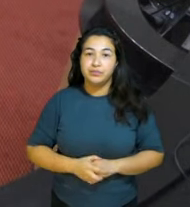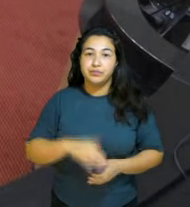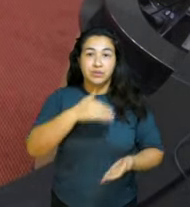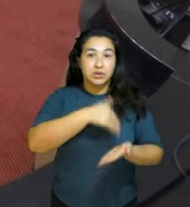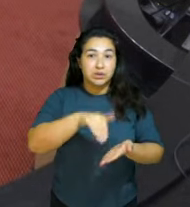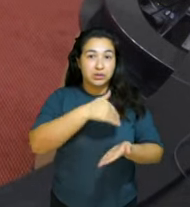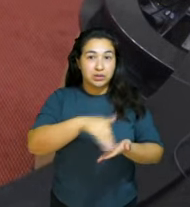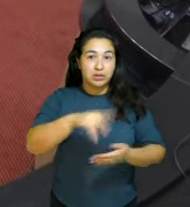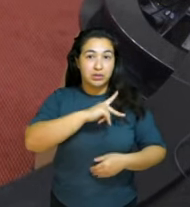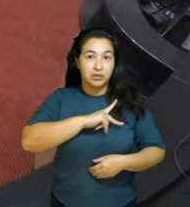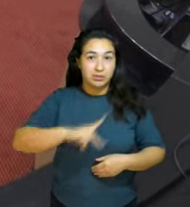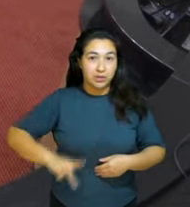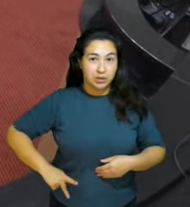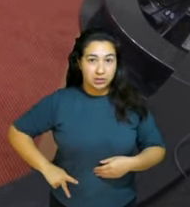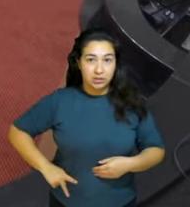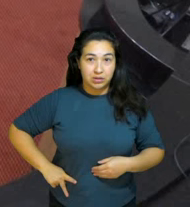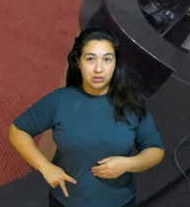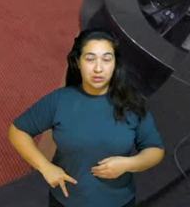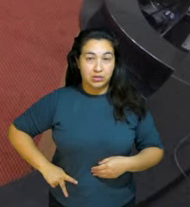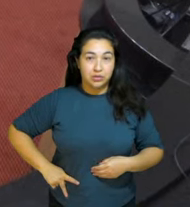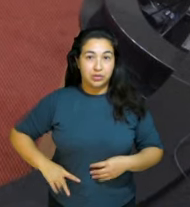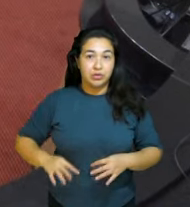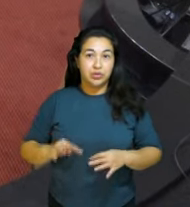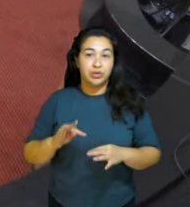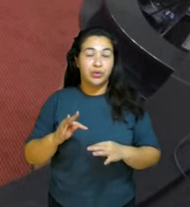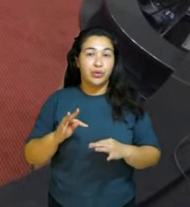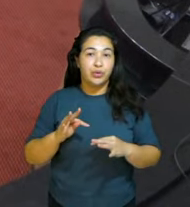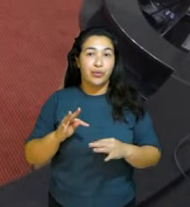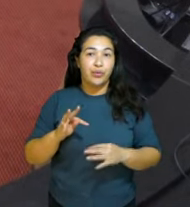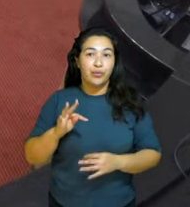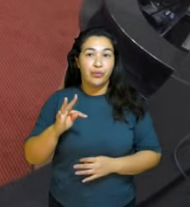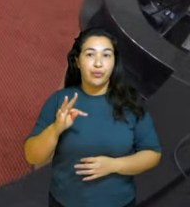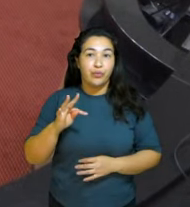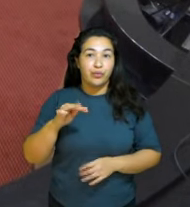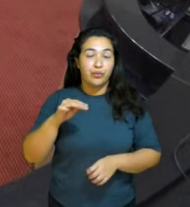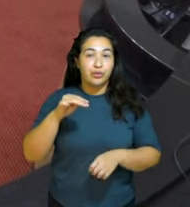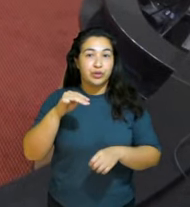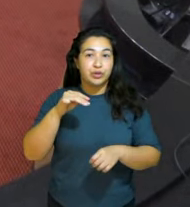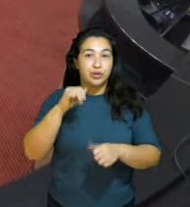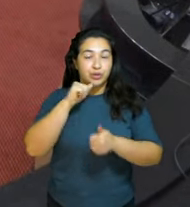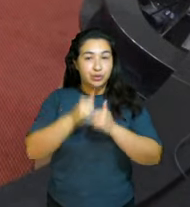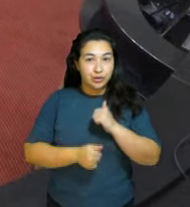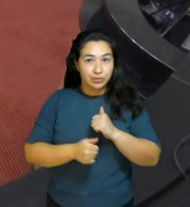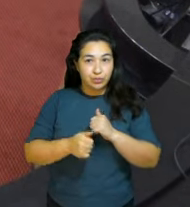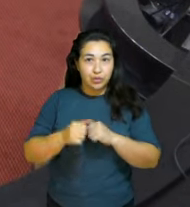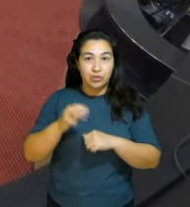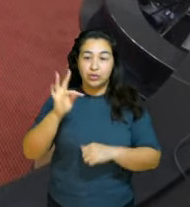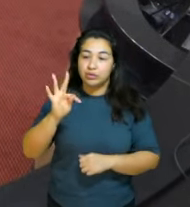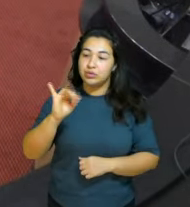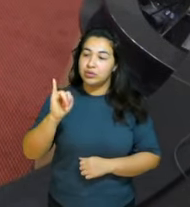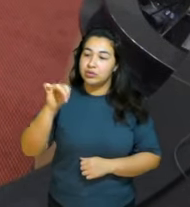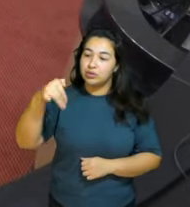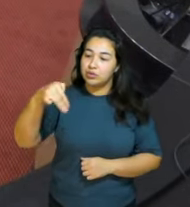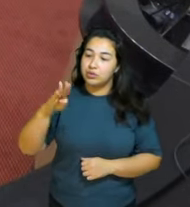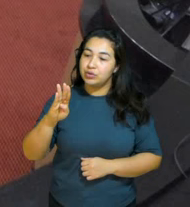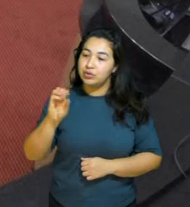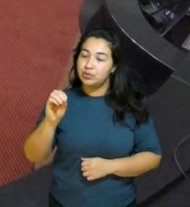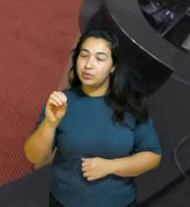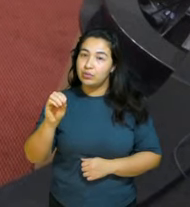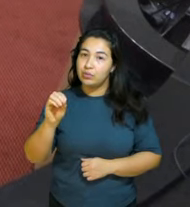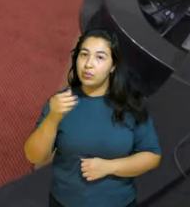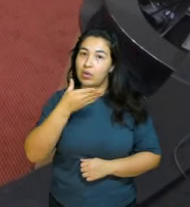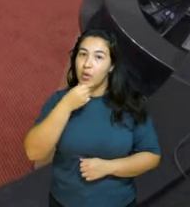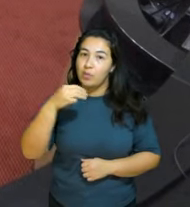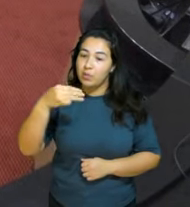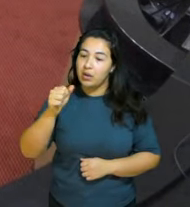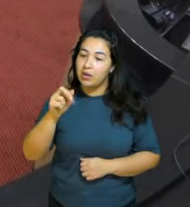e presidente da Fundação Municipal de Esportes de Timbó, Márcio Elísio. O senhor diretor